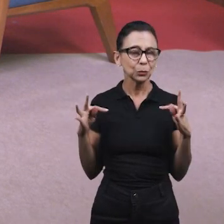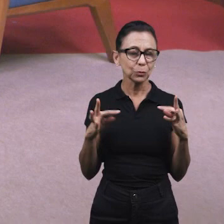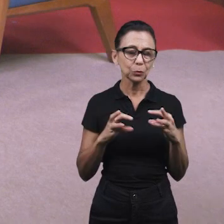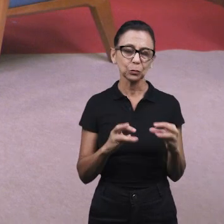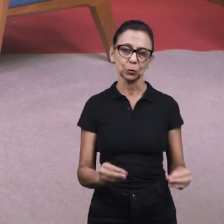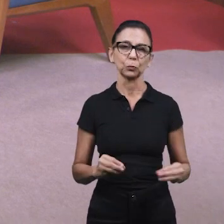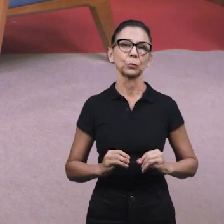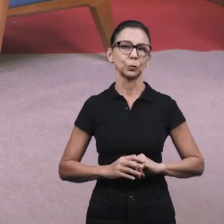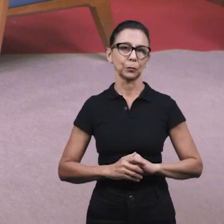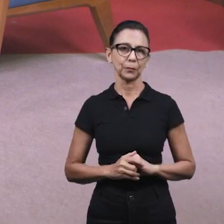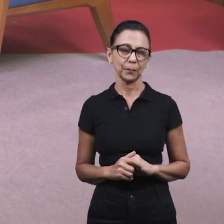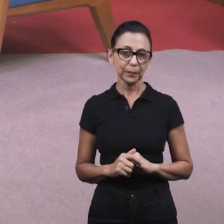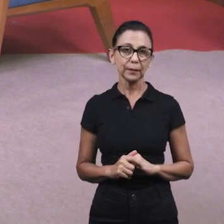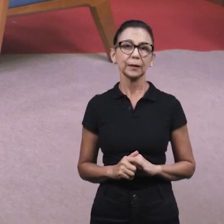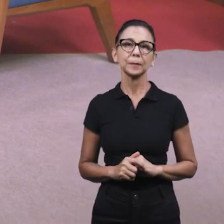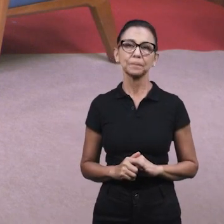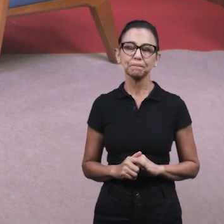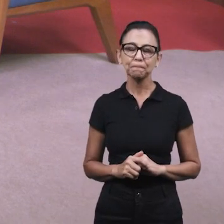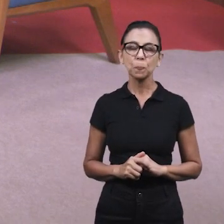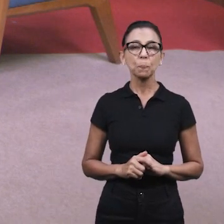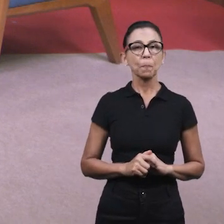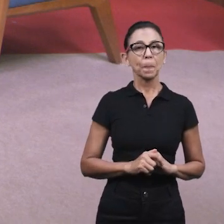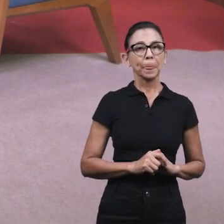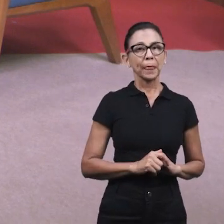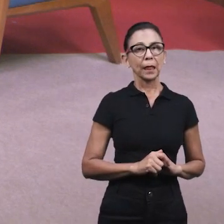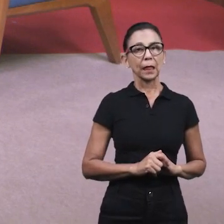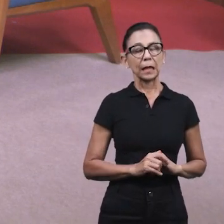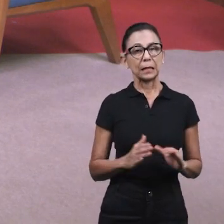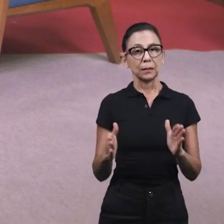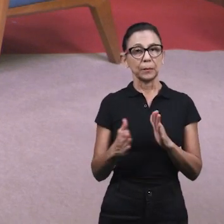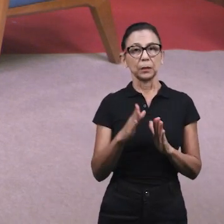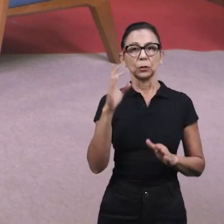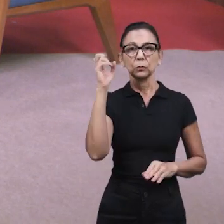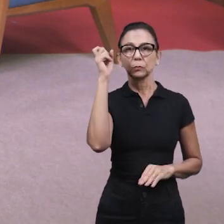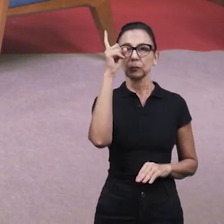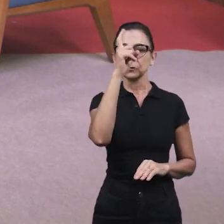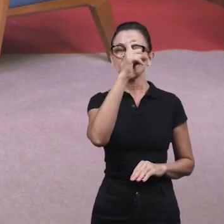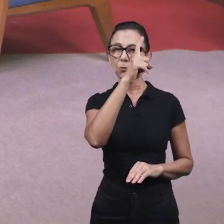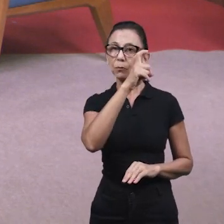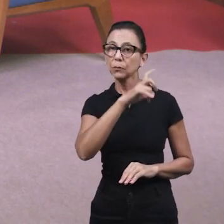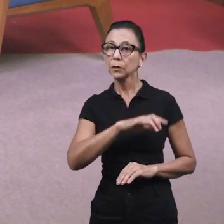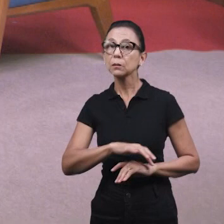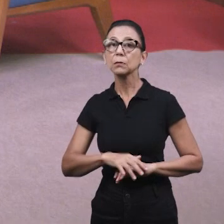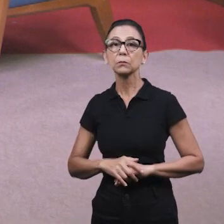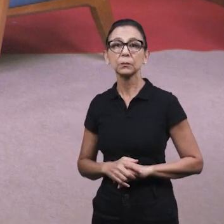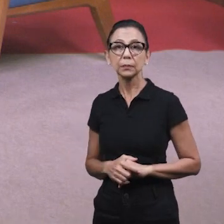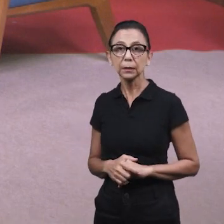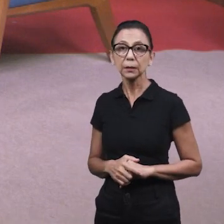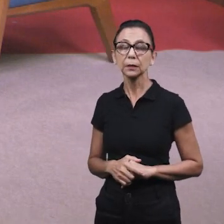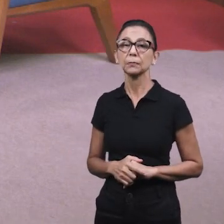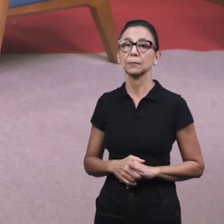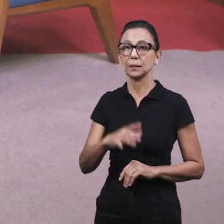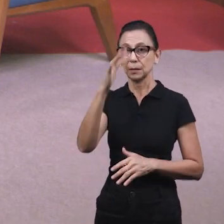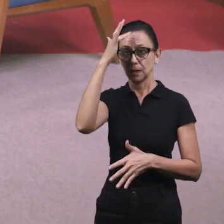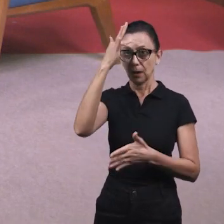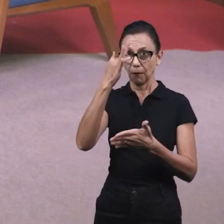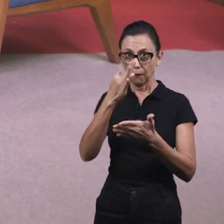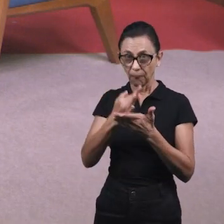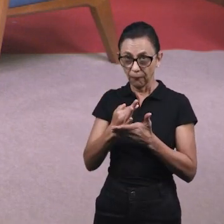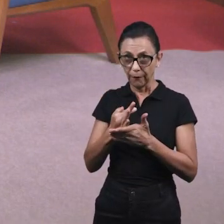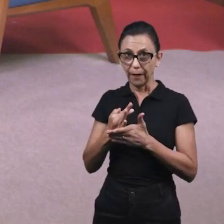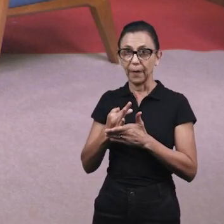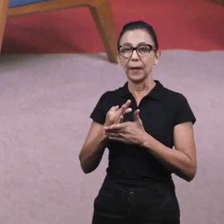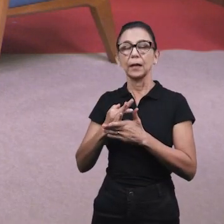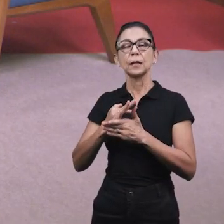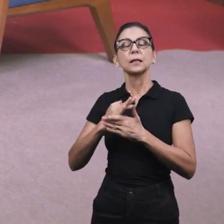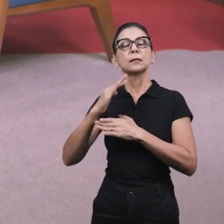Amém. A escola da fé para Israel. E essas descobertas do mistério, ou de mistérios